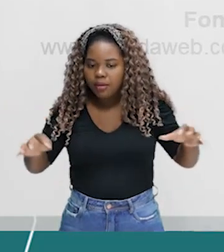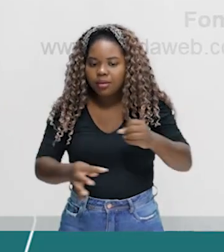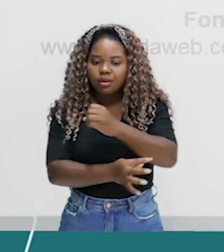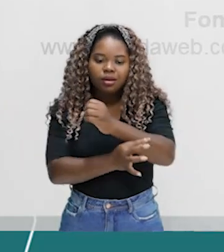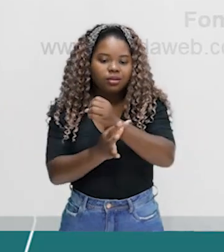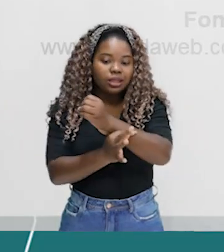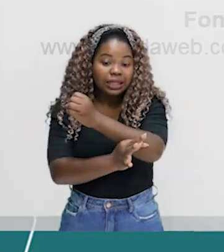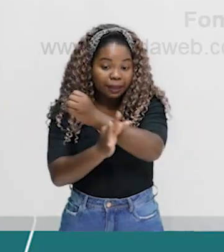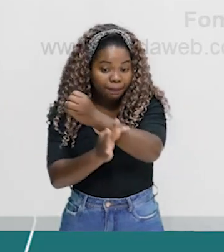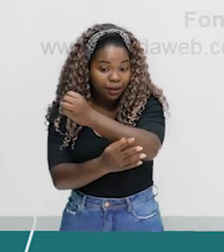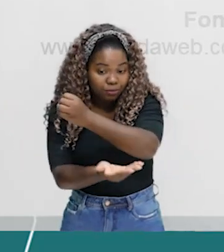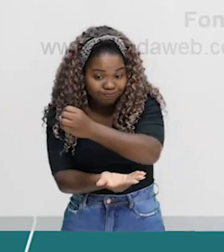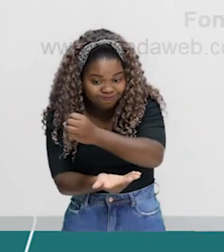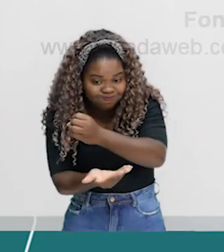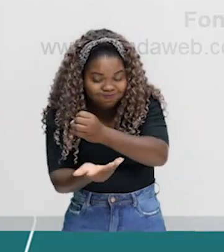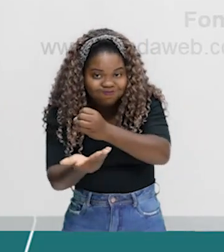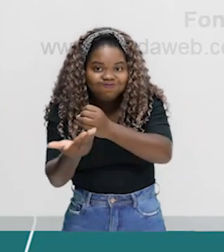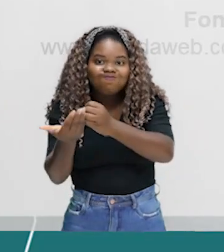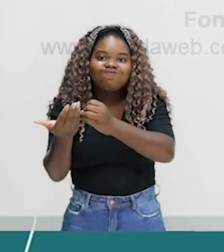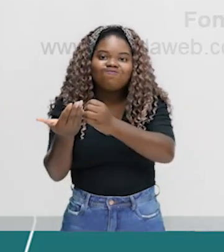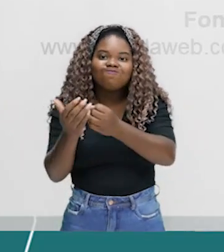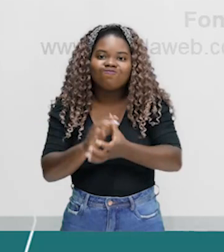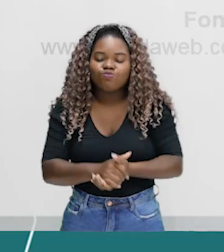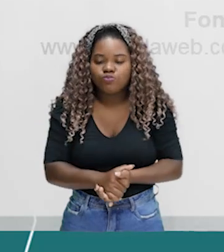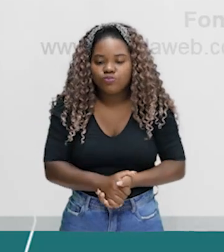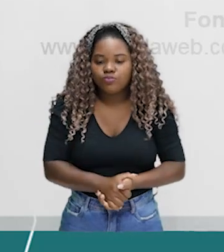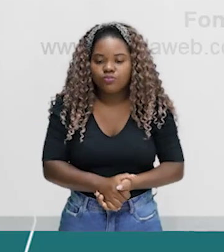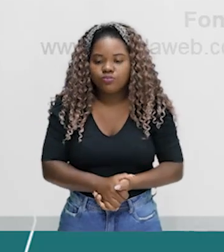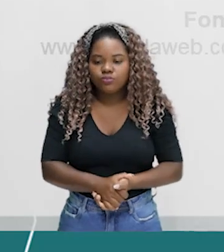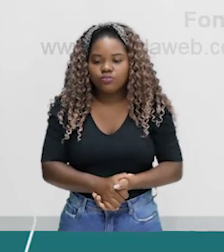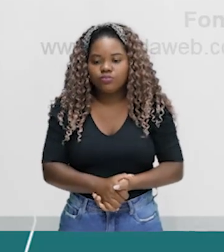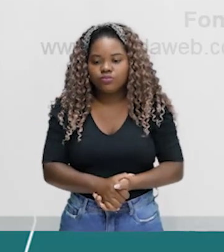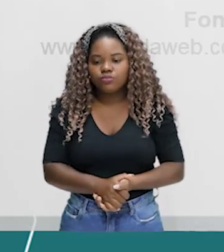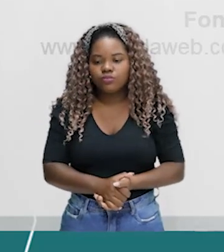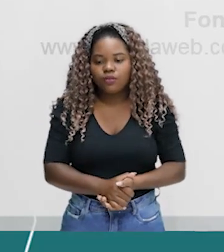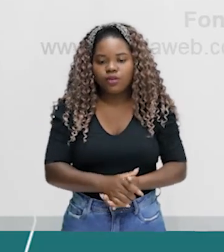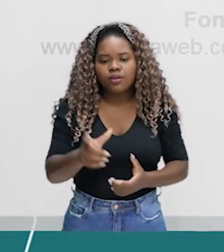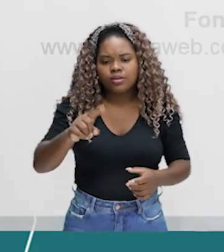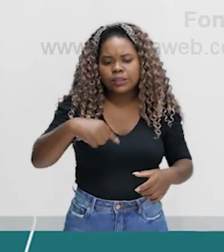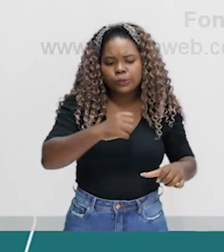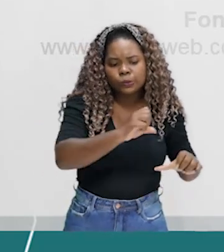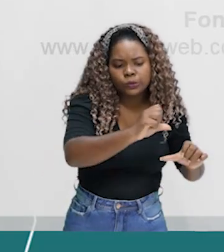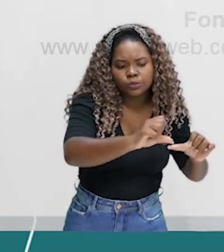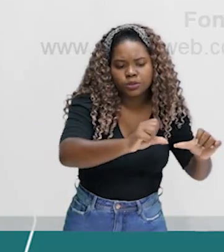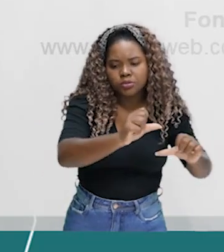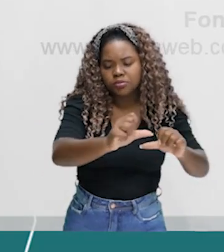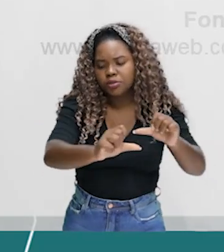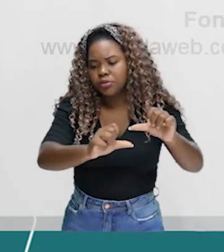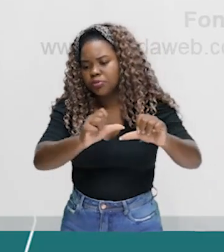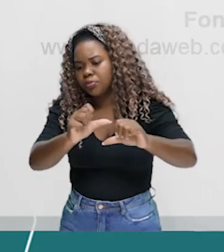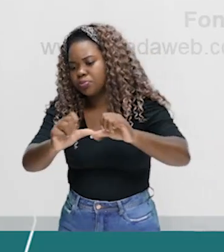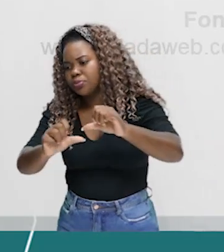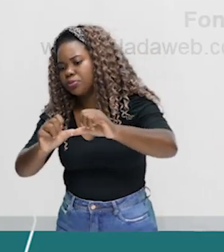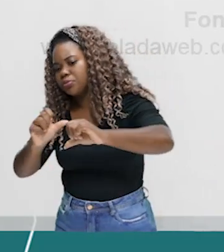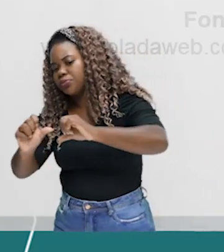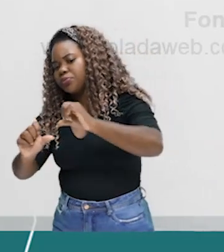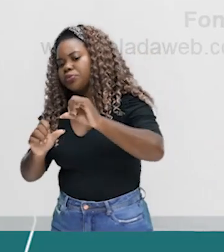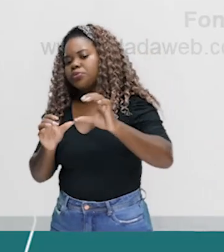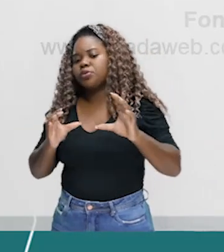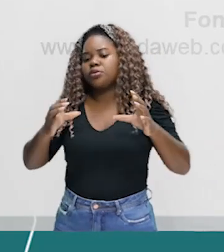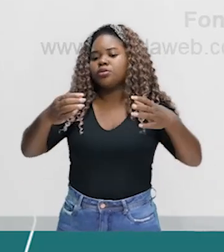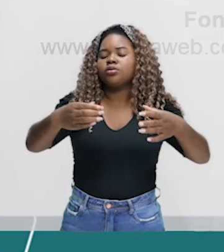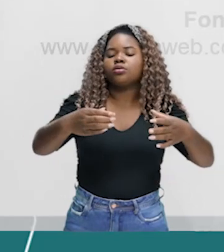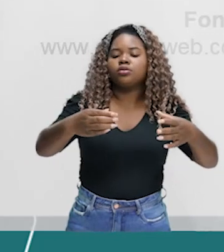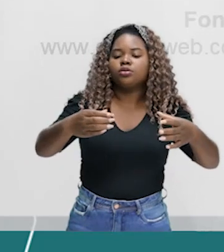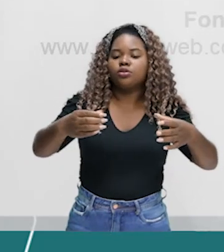muito alta. Ao passo que foi o tempo transcorrendo, esses componentes subatômicos